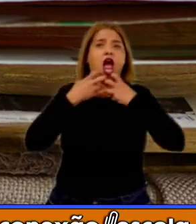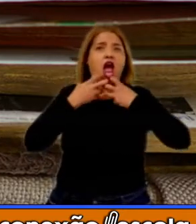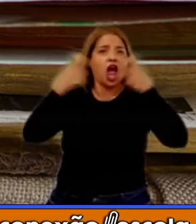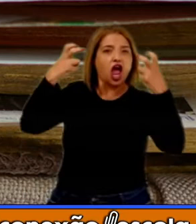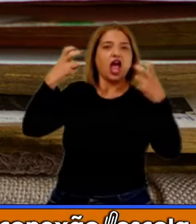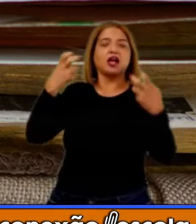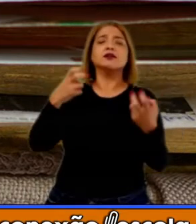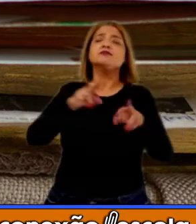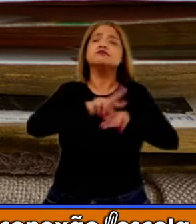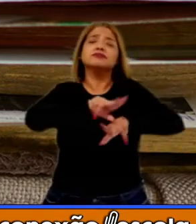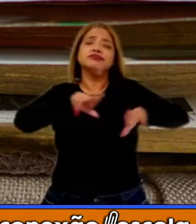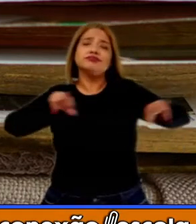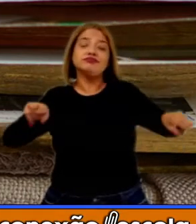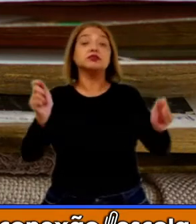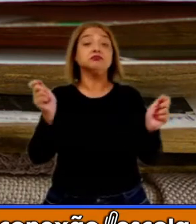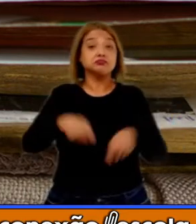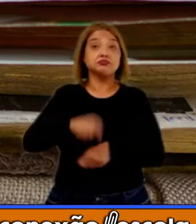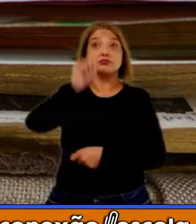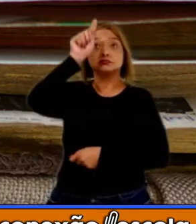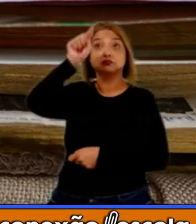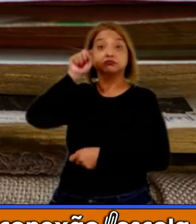nós usamos o ponto de exclamação.